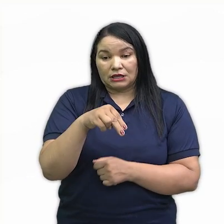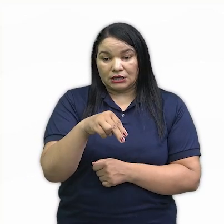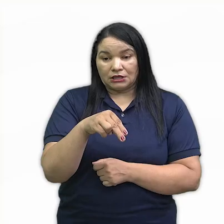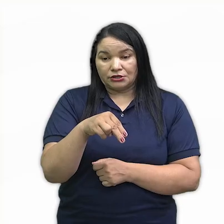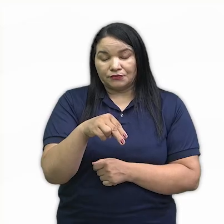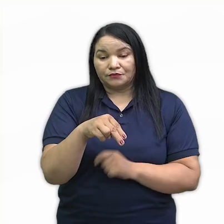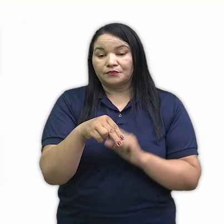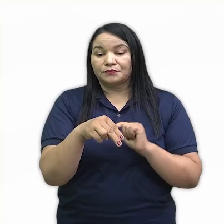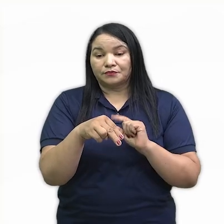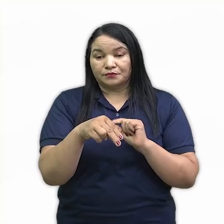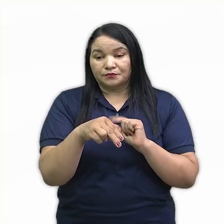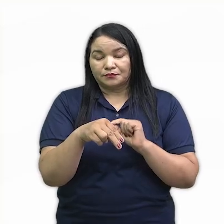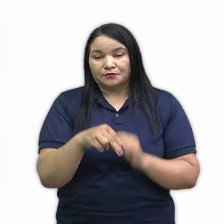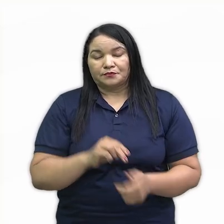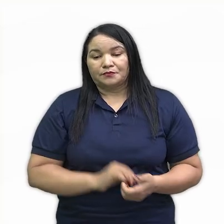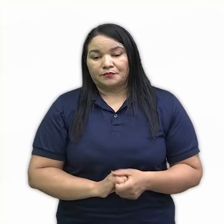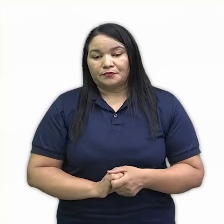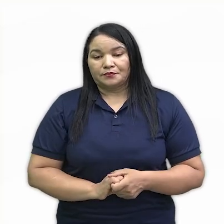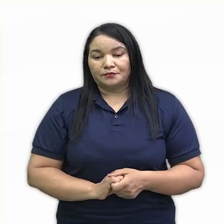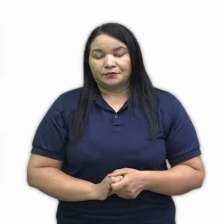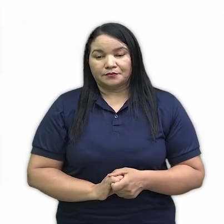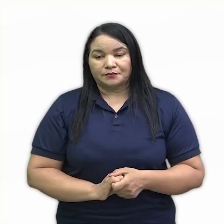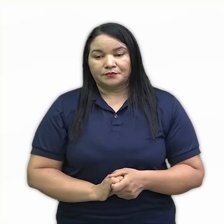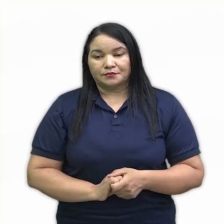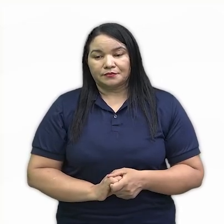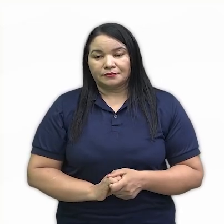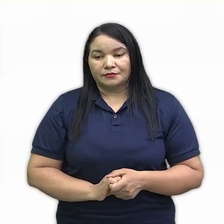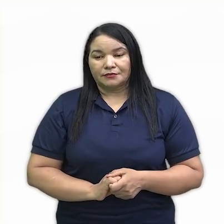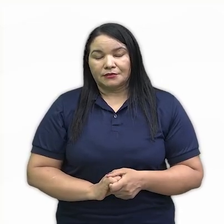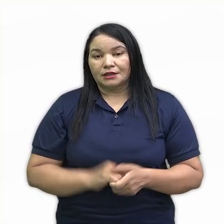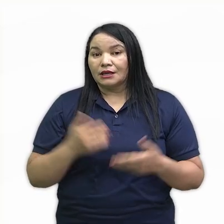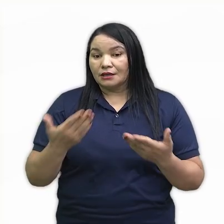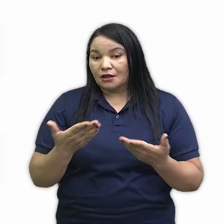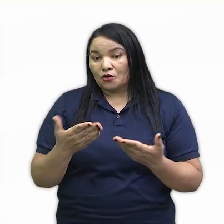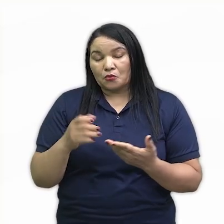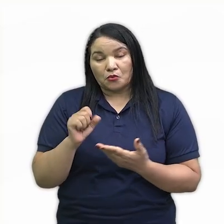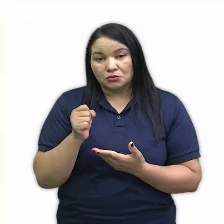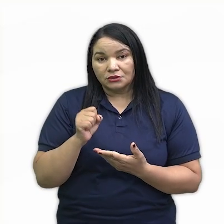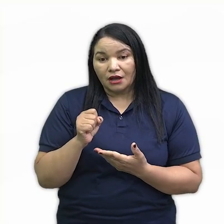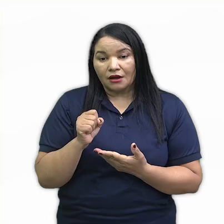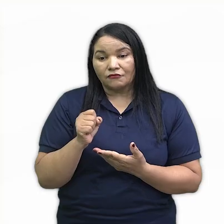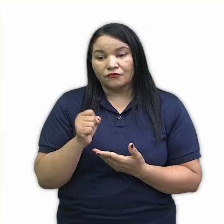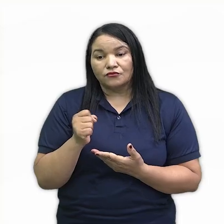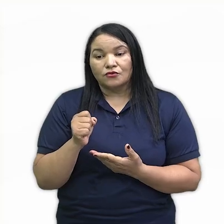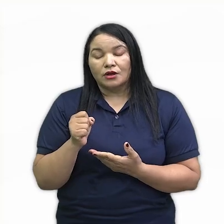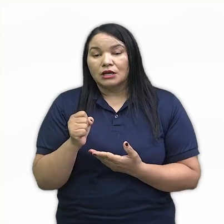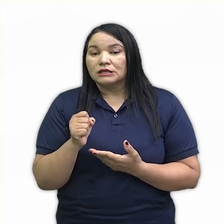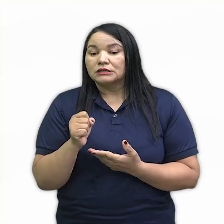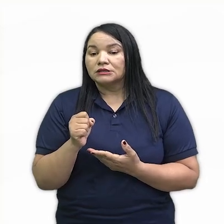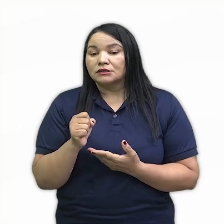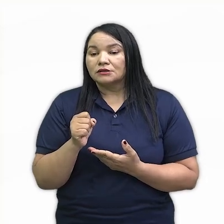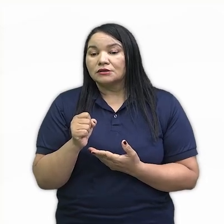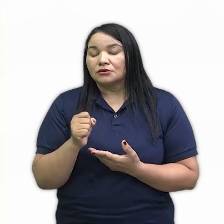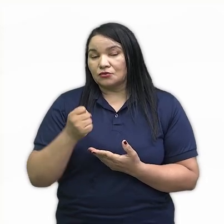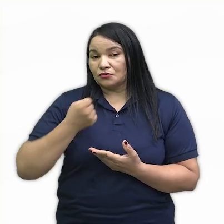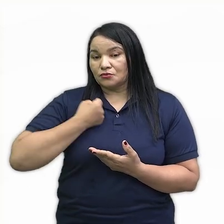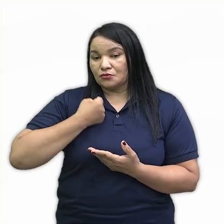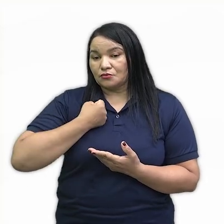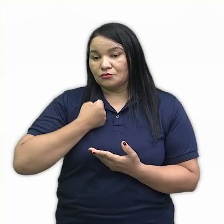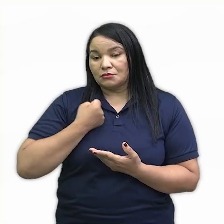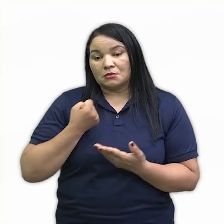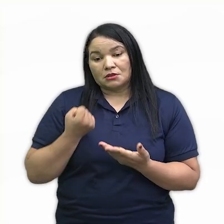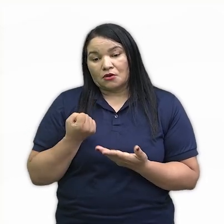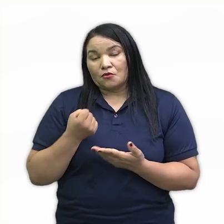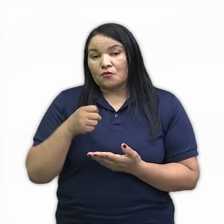vou escrever aqui do lado, se a gente quer o 8º termo, então